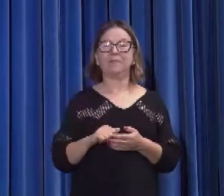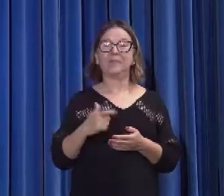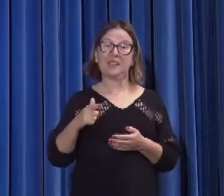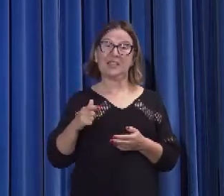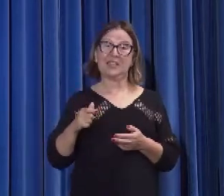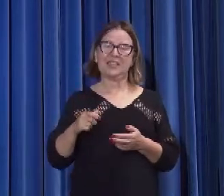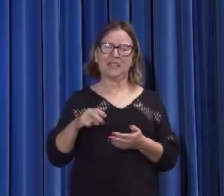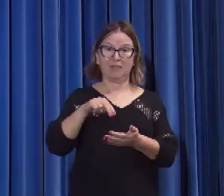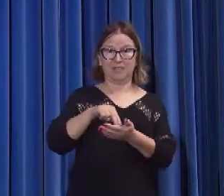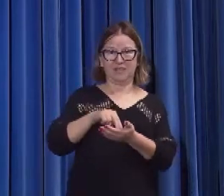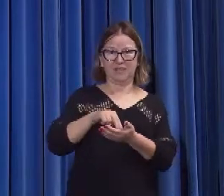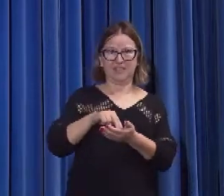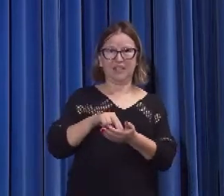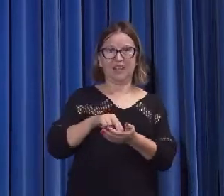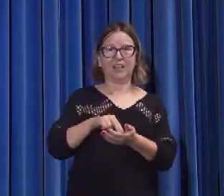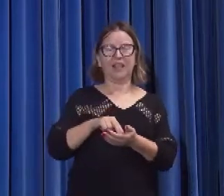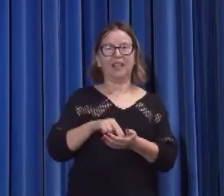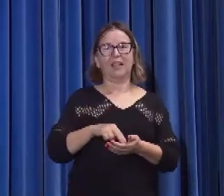si mesmo.